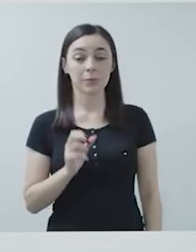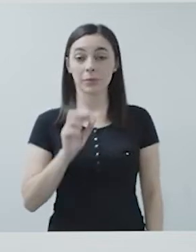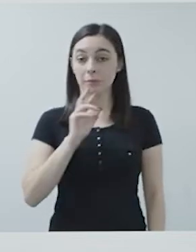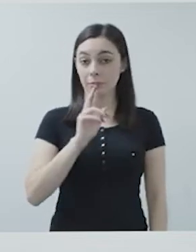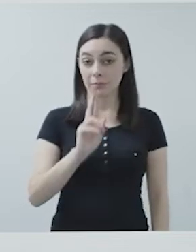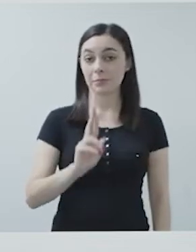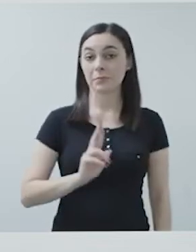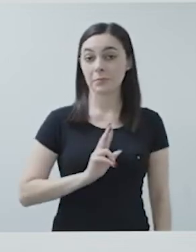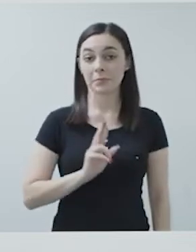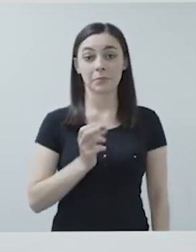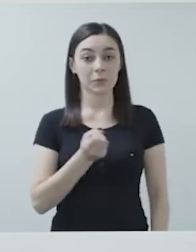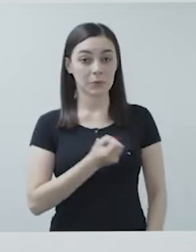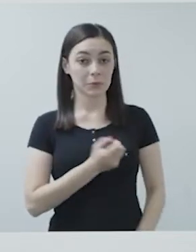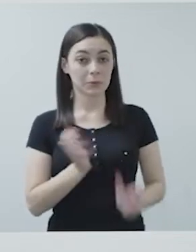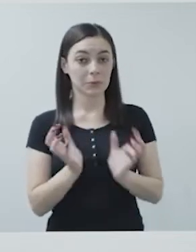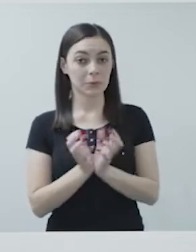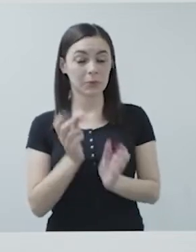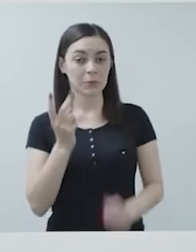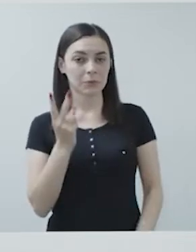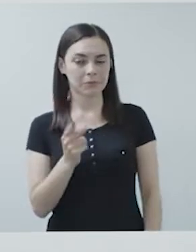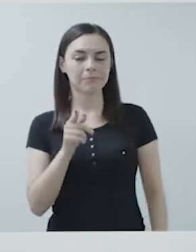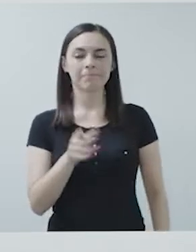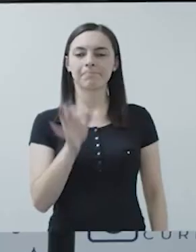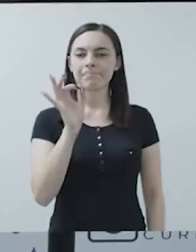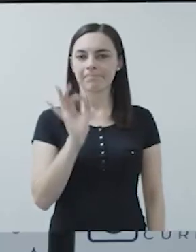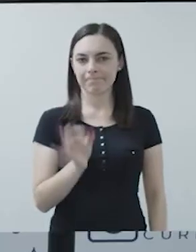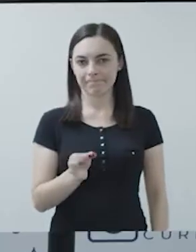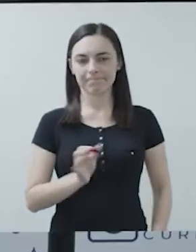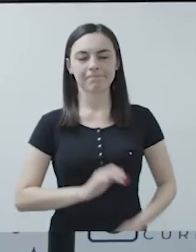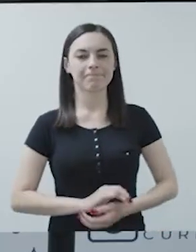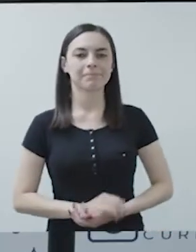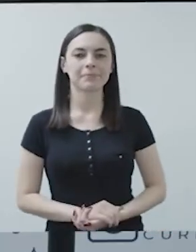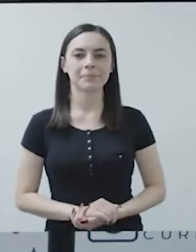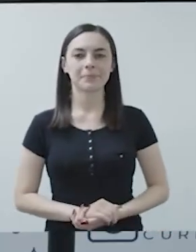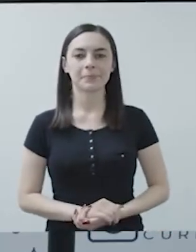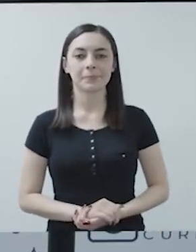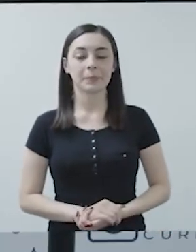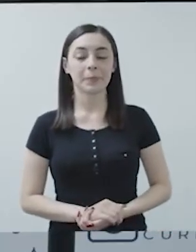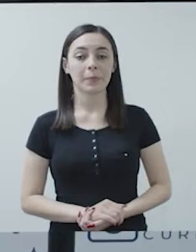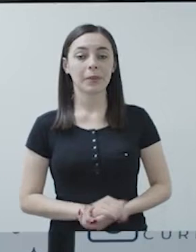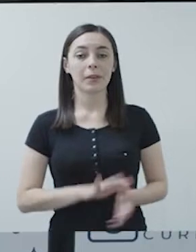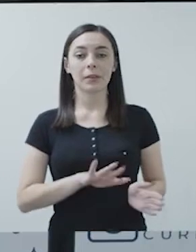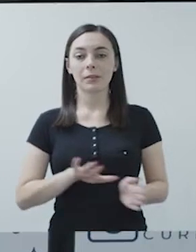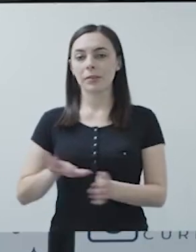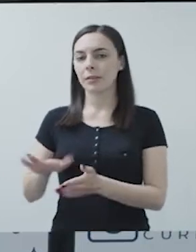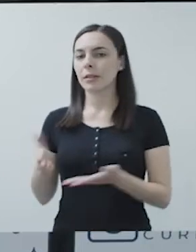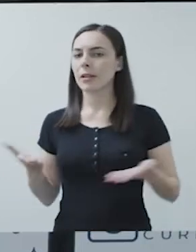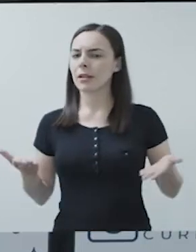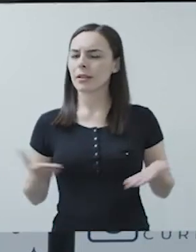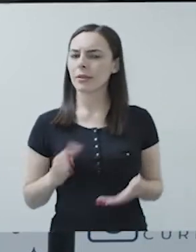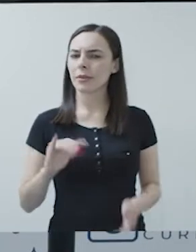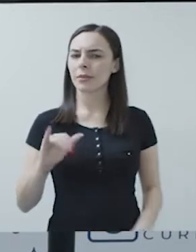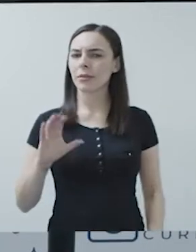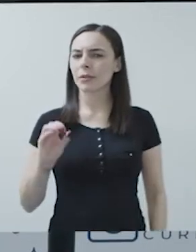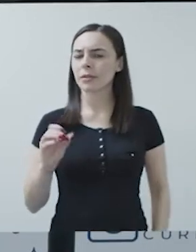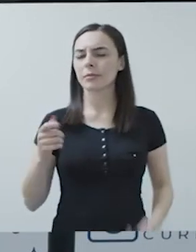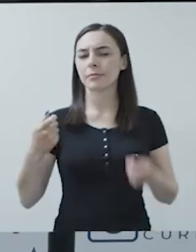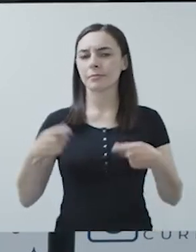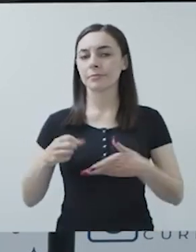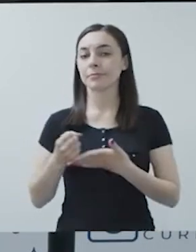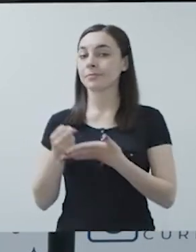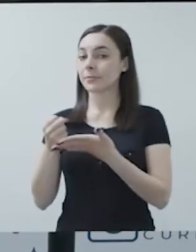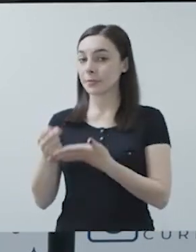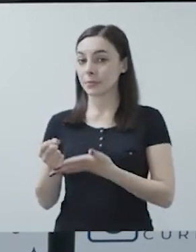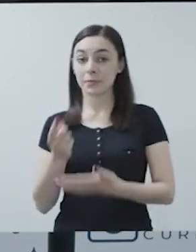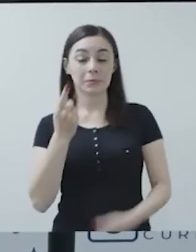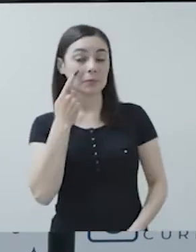você falou que era o número 2, você acertou. E agora o Caio está precisando da nossa ajuda. Vamos